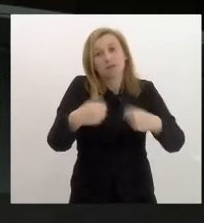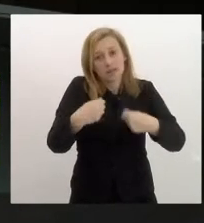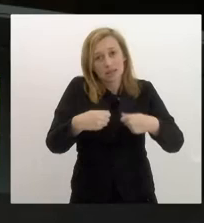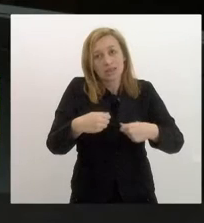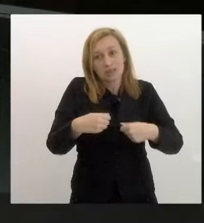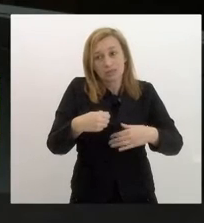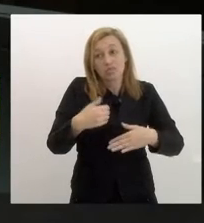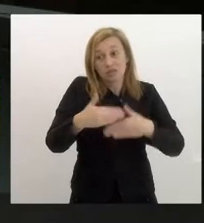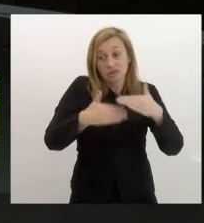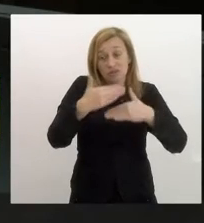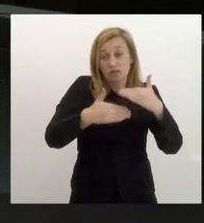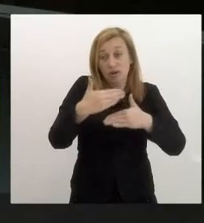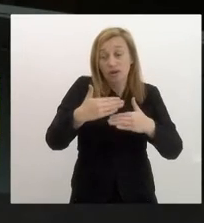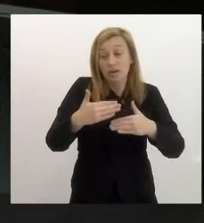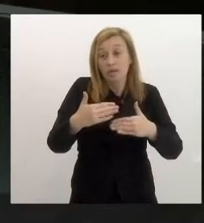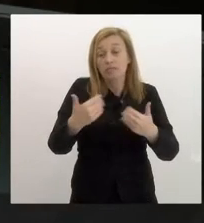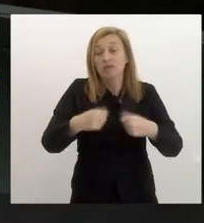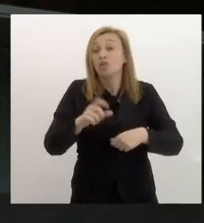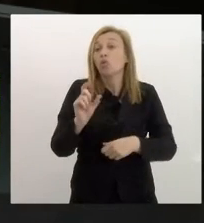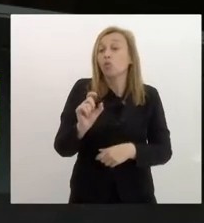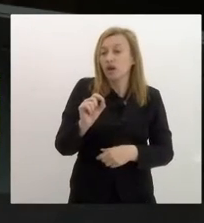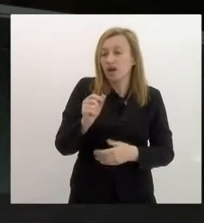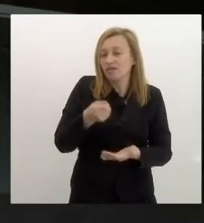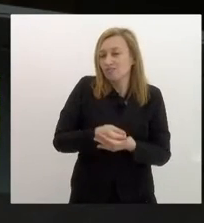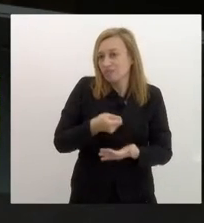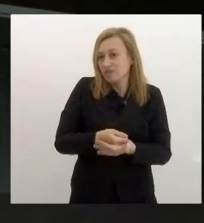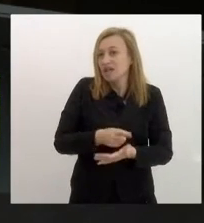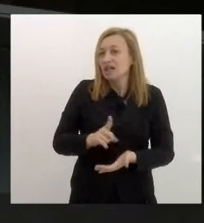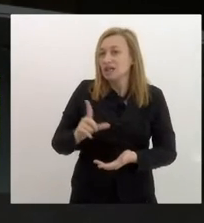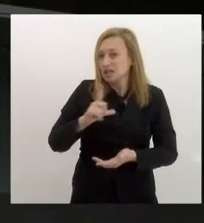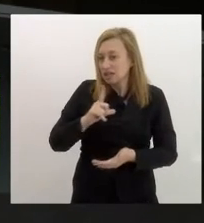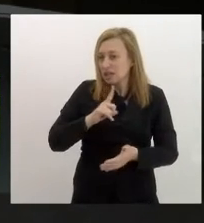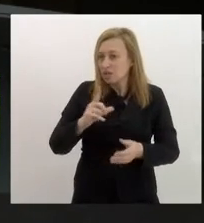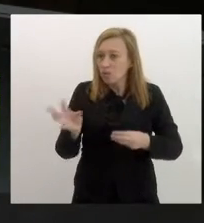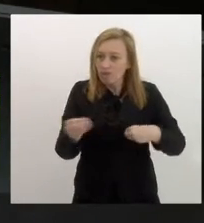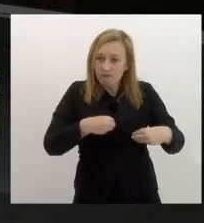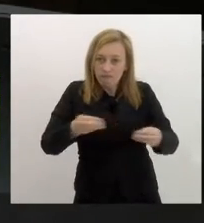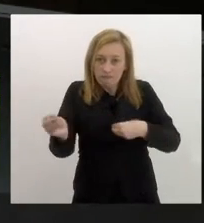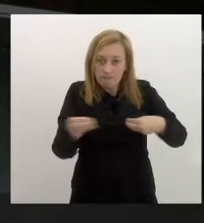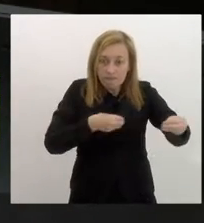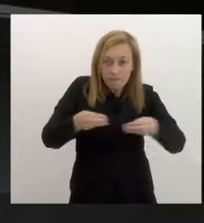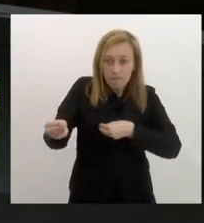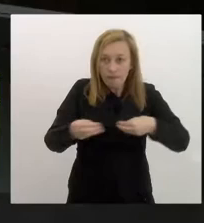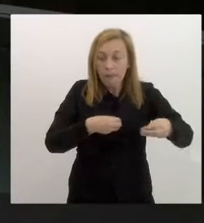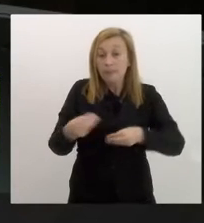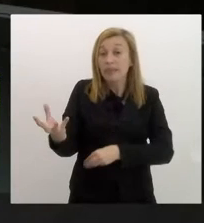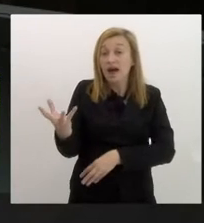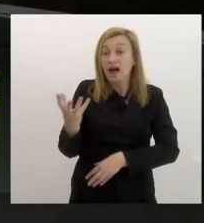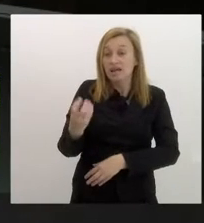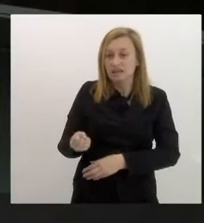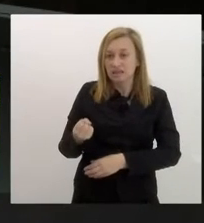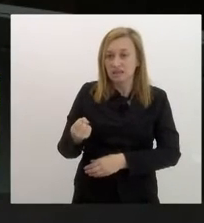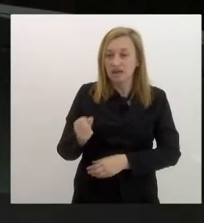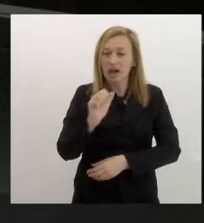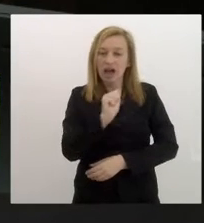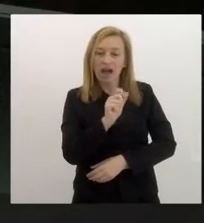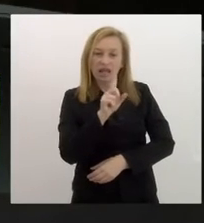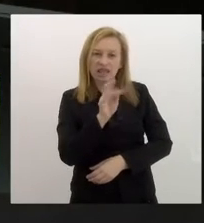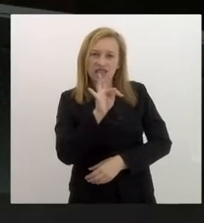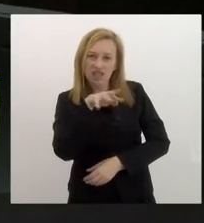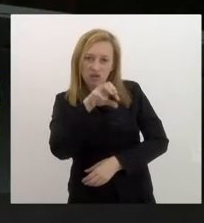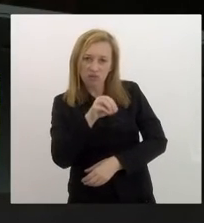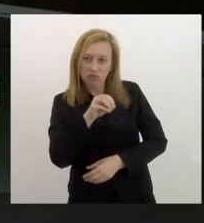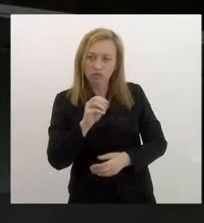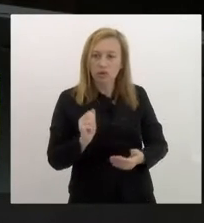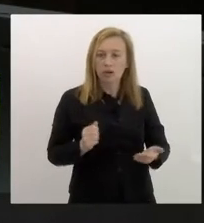gente ter desenvolvimento é necessário Obrigatoriamente que eles têm uma flexibilidade para aceitação desses ativos como